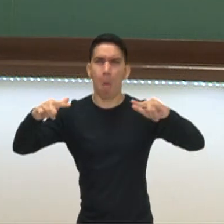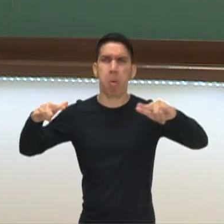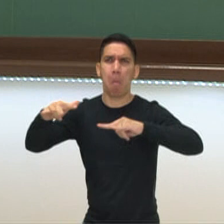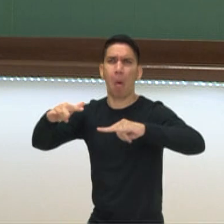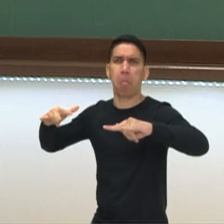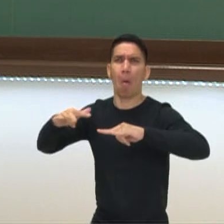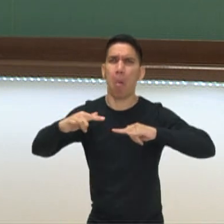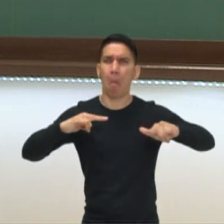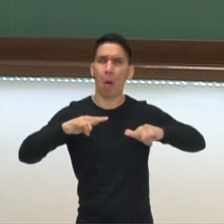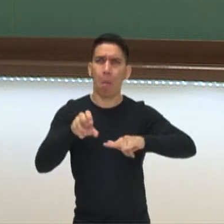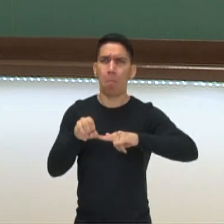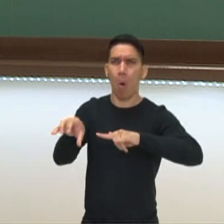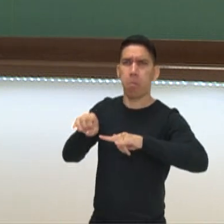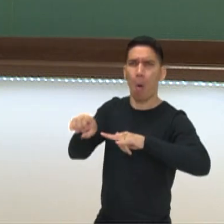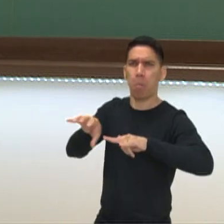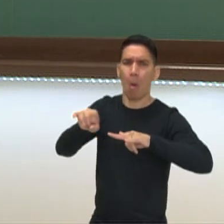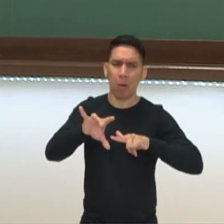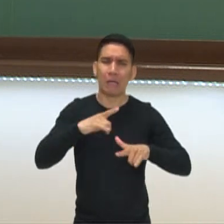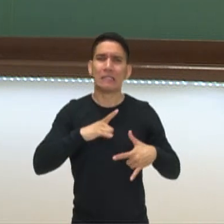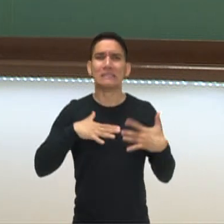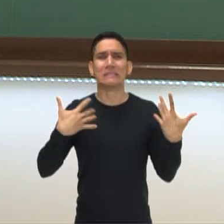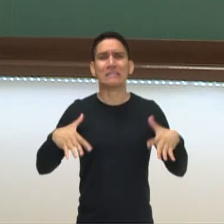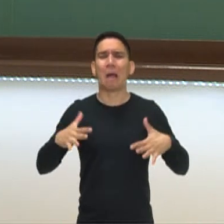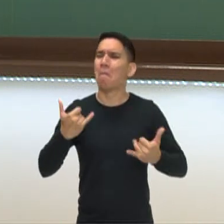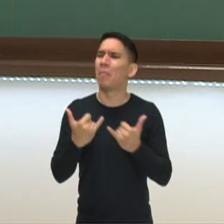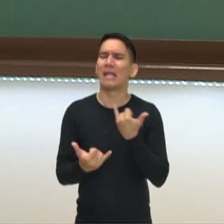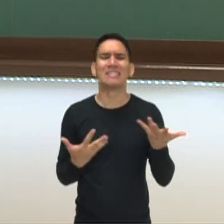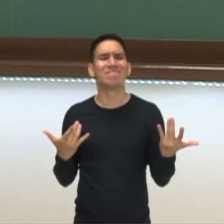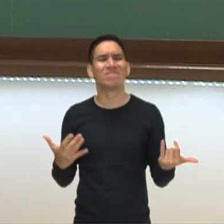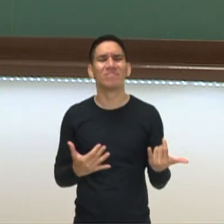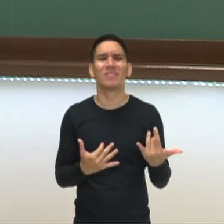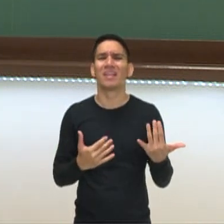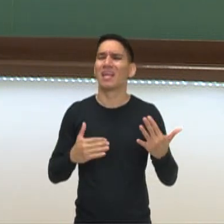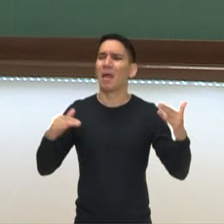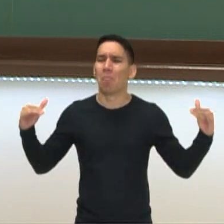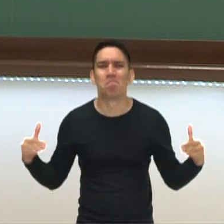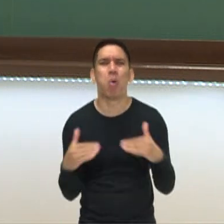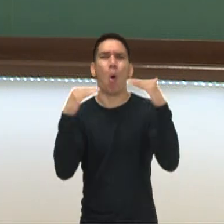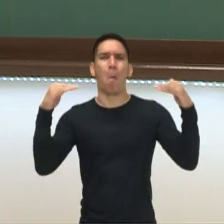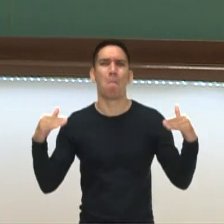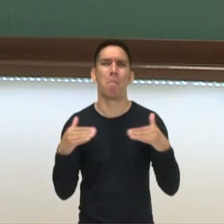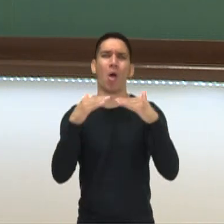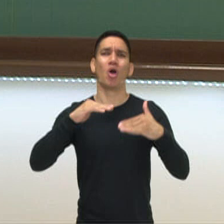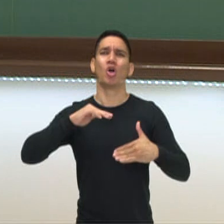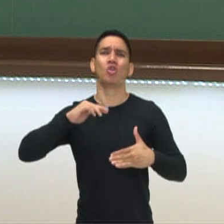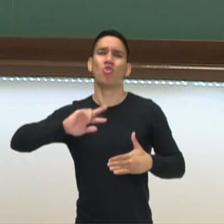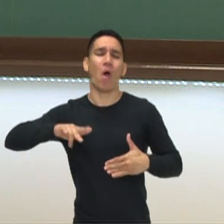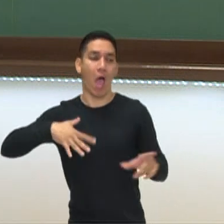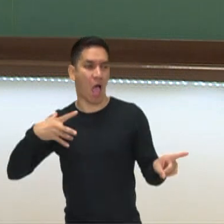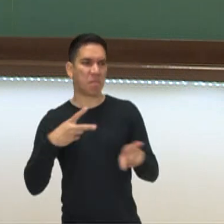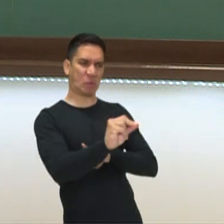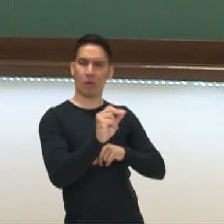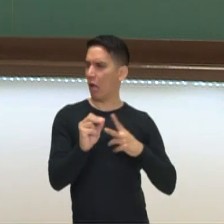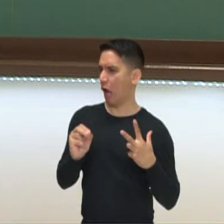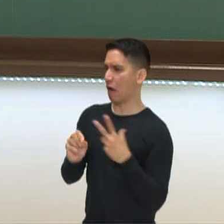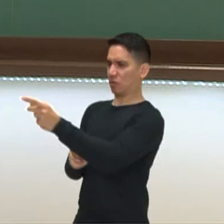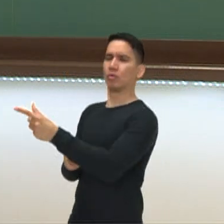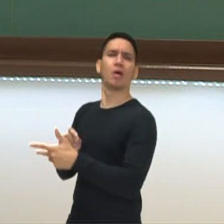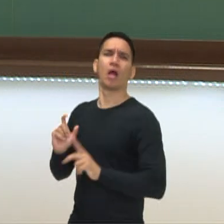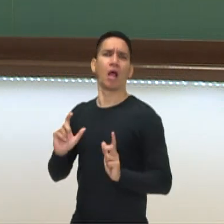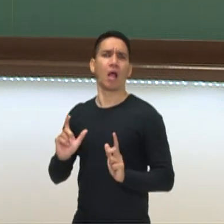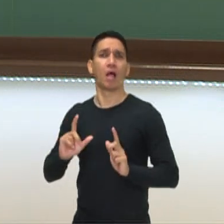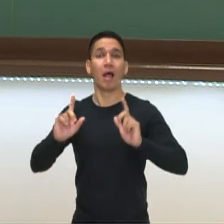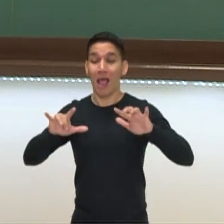eu posso dizer que o resultado assim, foi meio que um empate, foi uma certa vitória soviética. Não foi uma vitória assim, tão decisiva, mas a partir